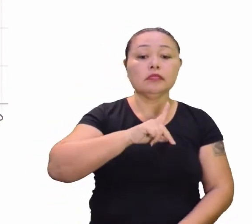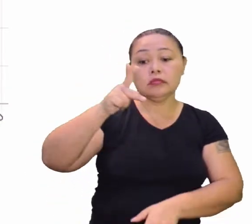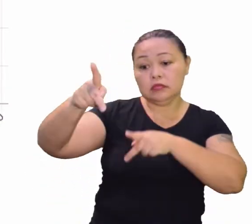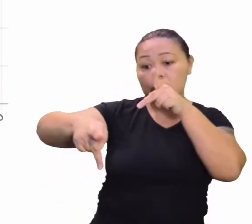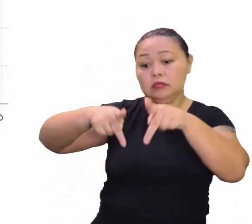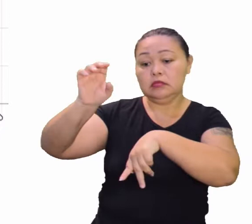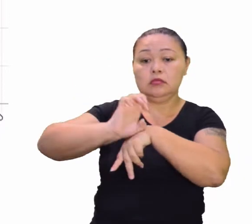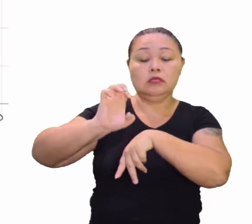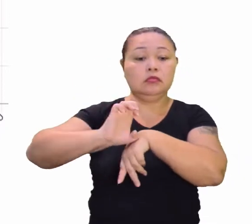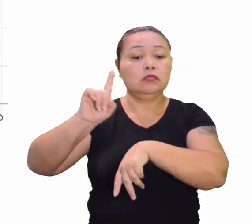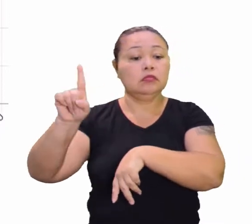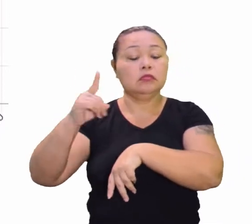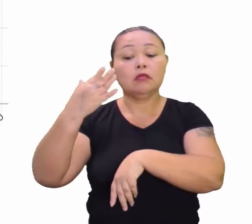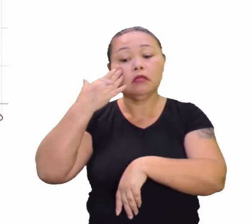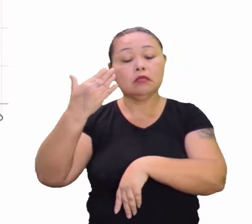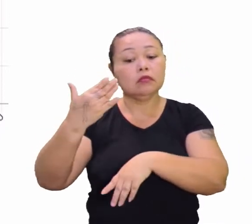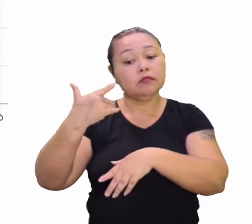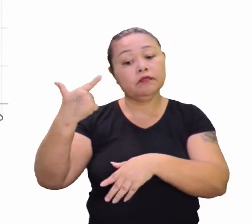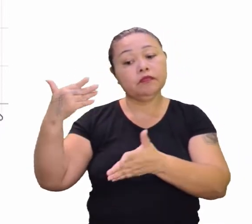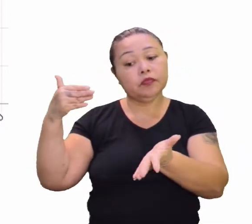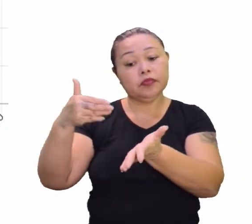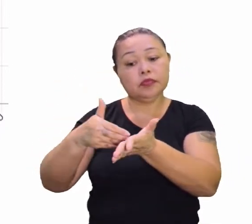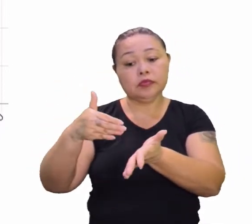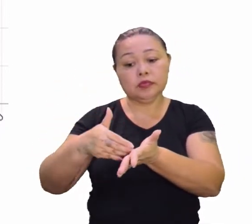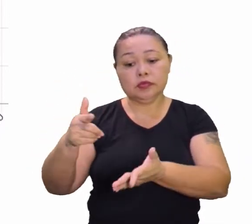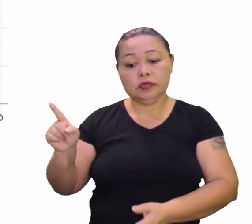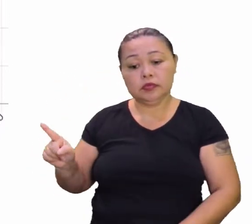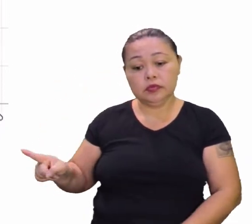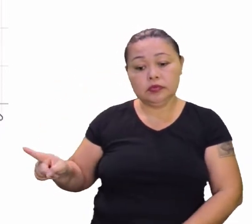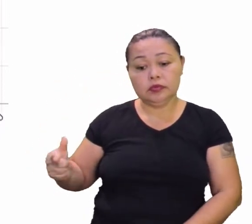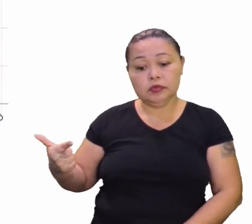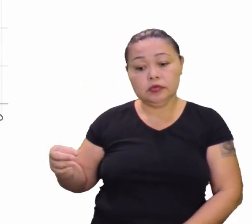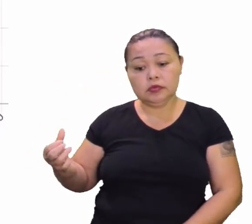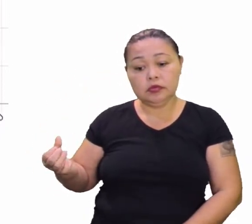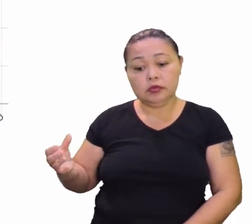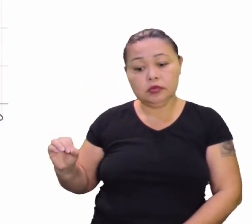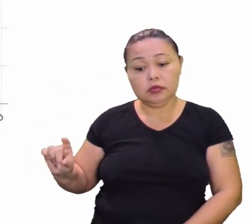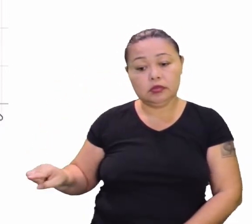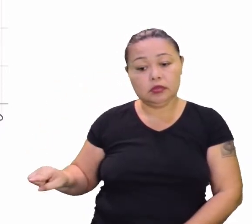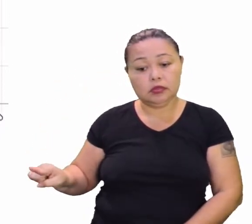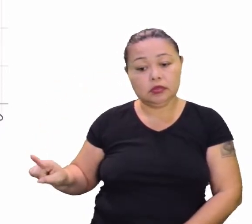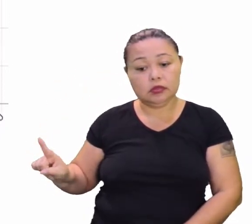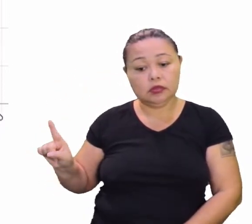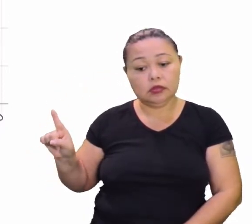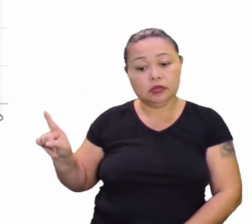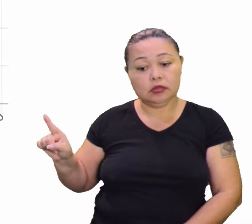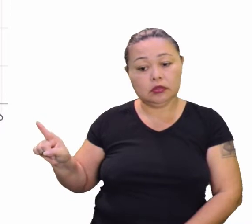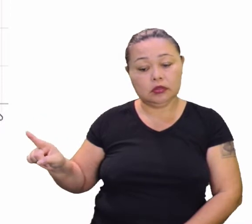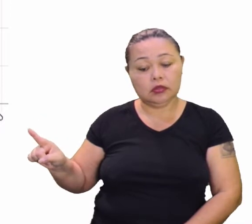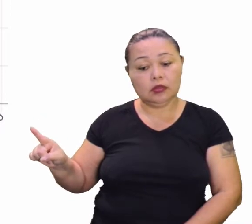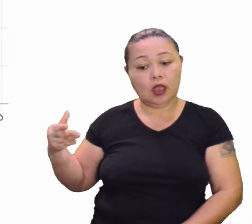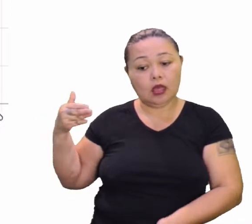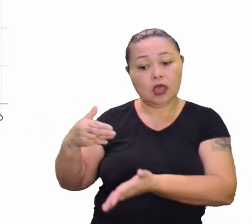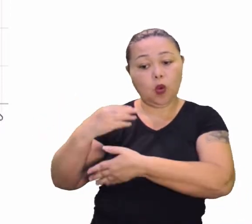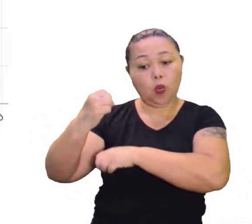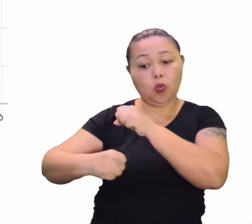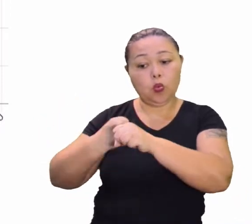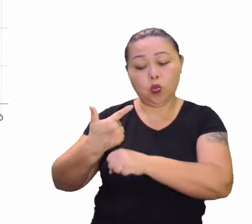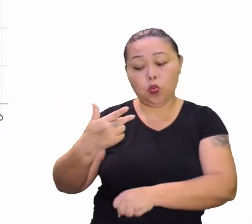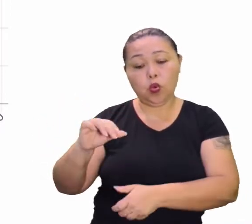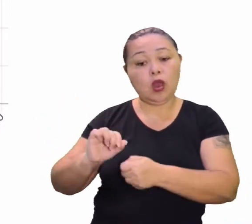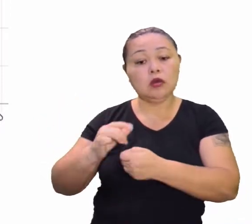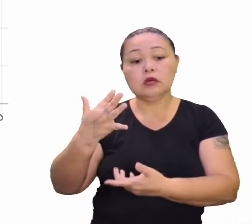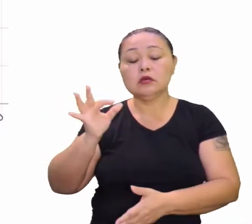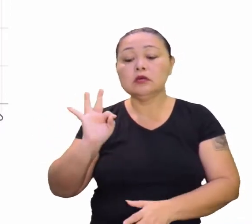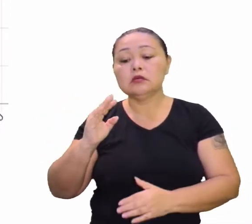do estado. Isso é uma previsão até 2060. Aí a gente observa aí que até 2060 não temos